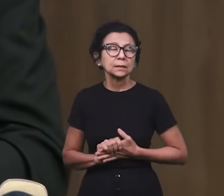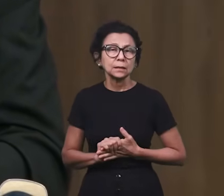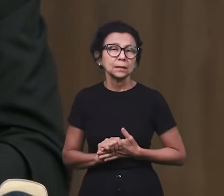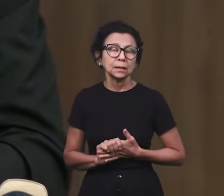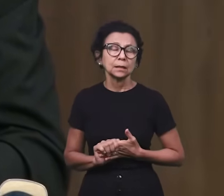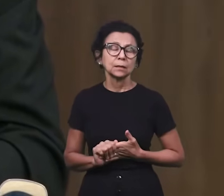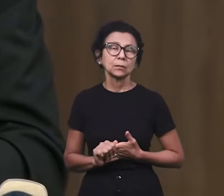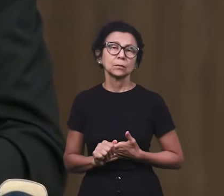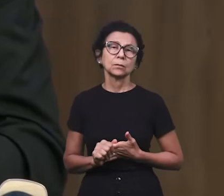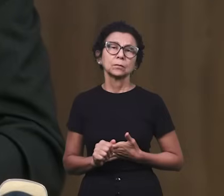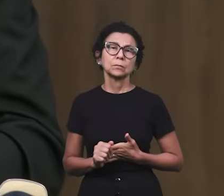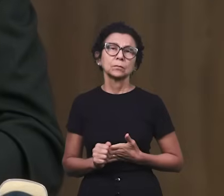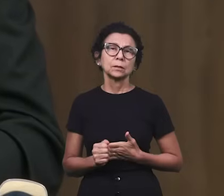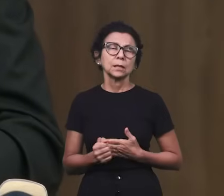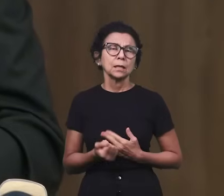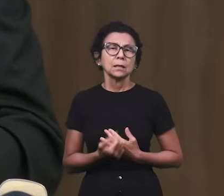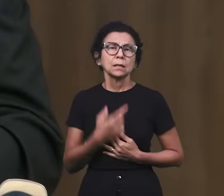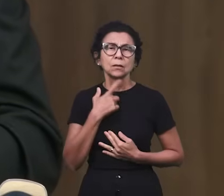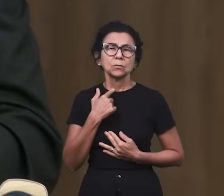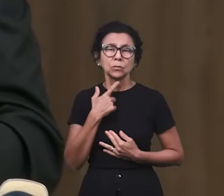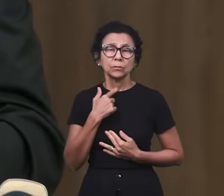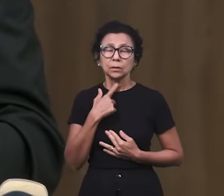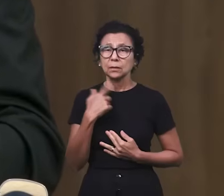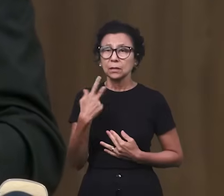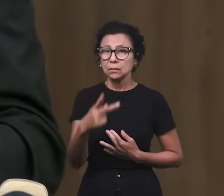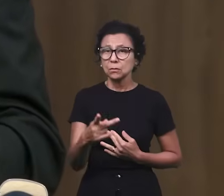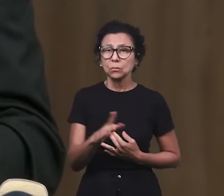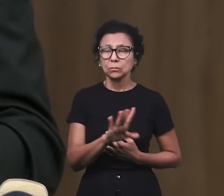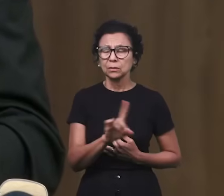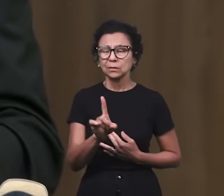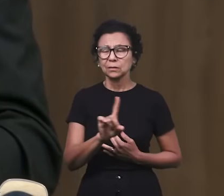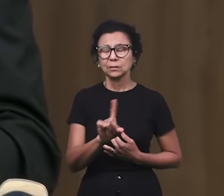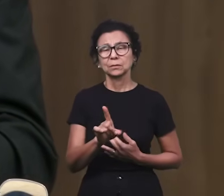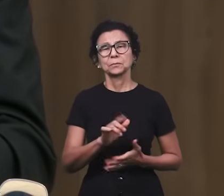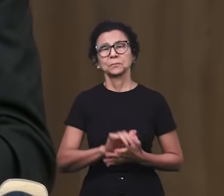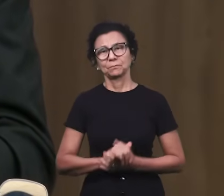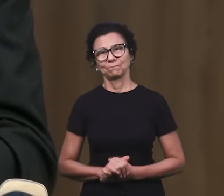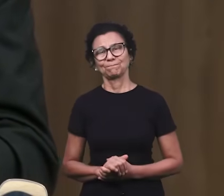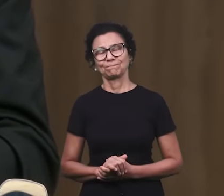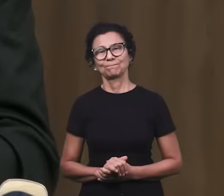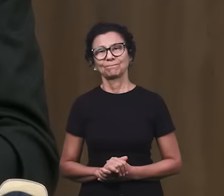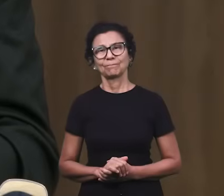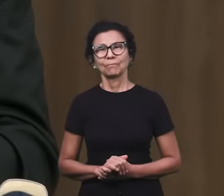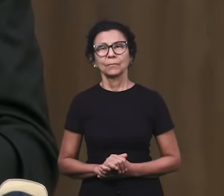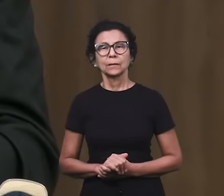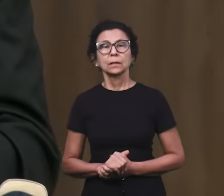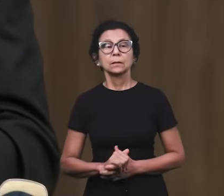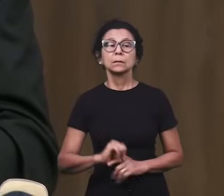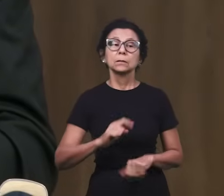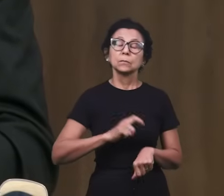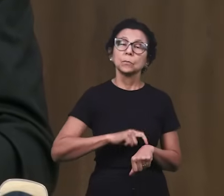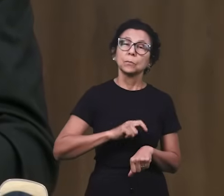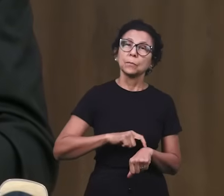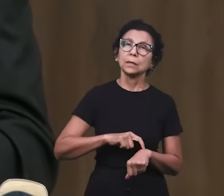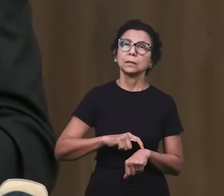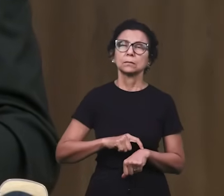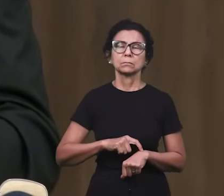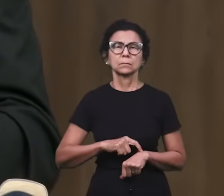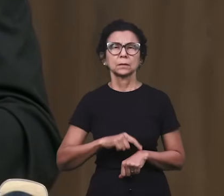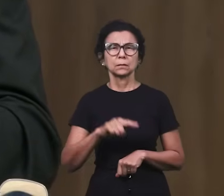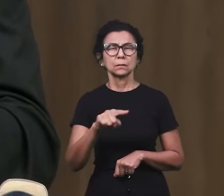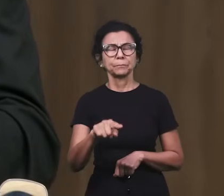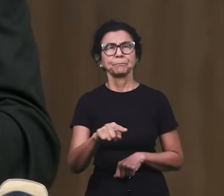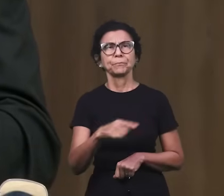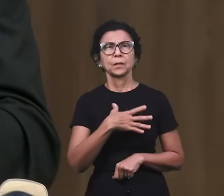os móveis. Não, há momentos que não. Há momentos que você vai ser a tribo de Dan. Exato. Para o seu filho, ele